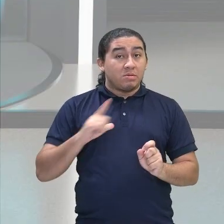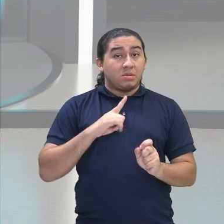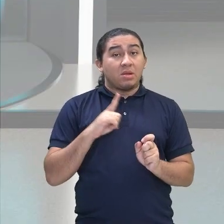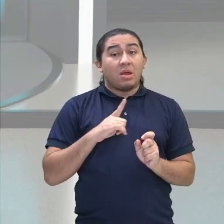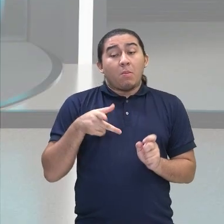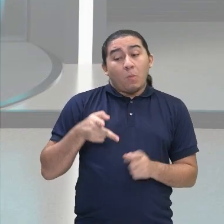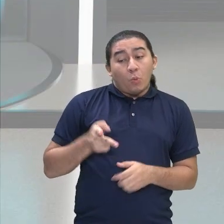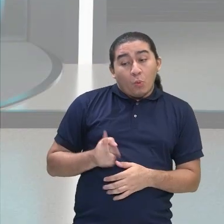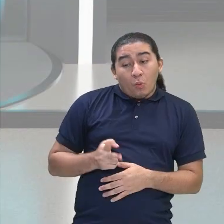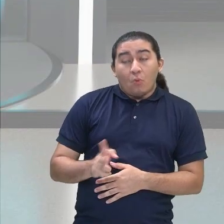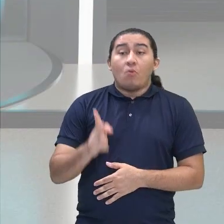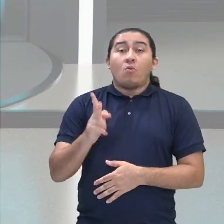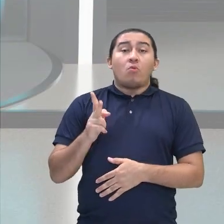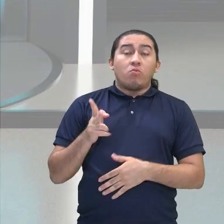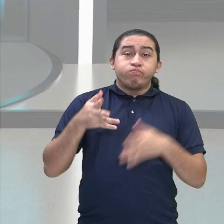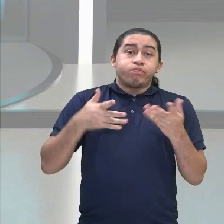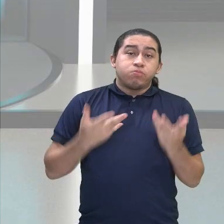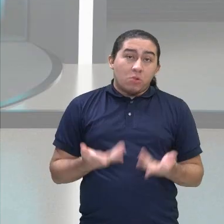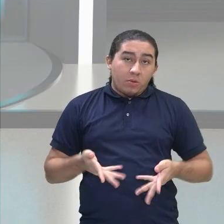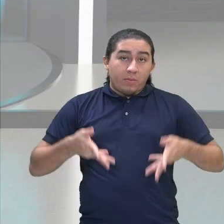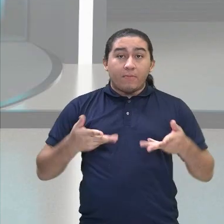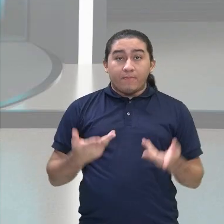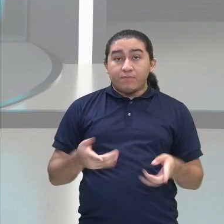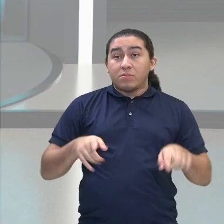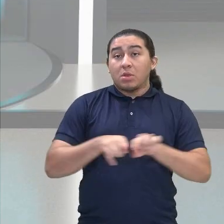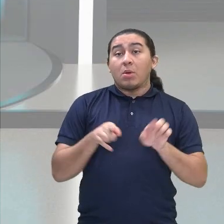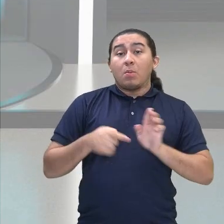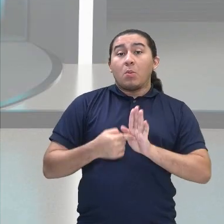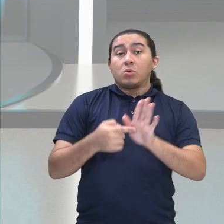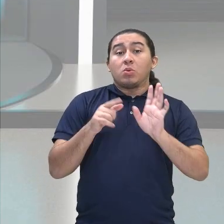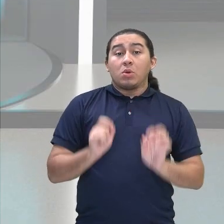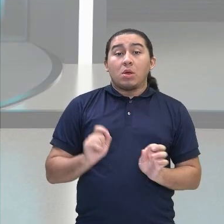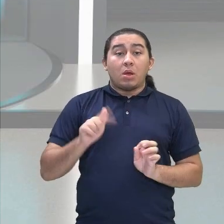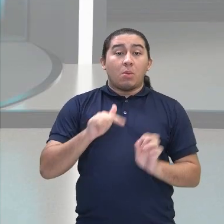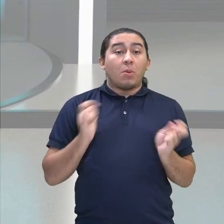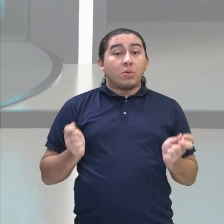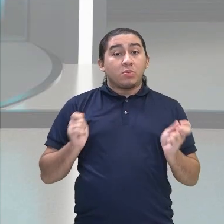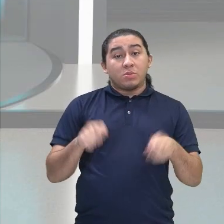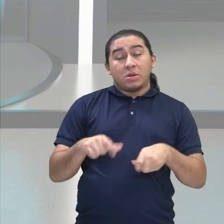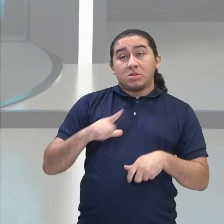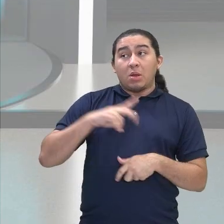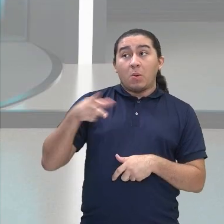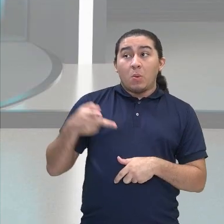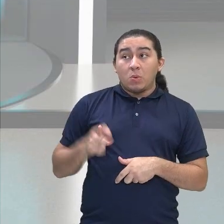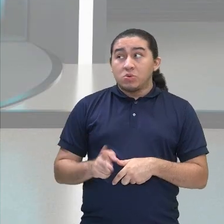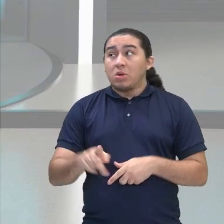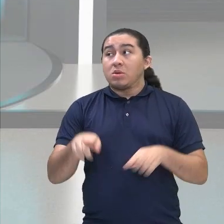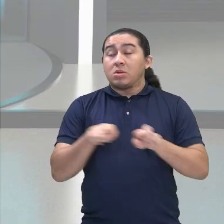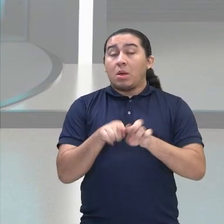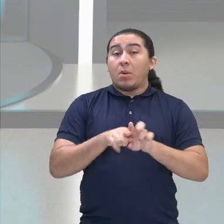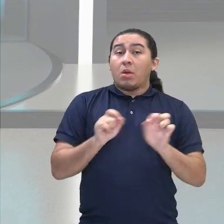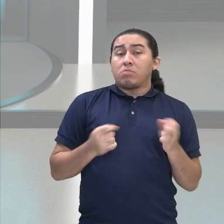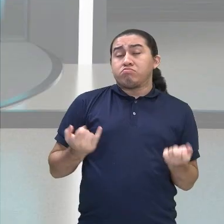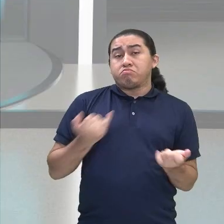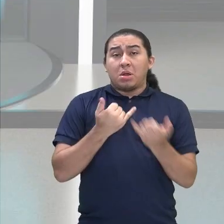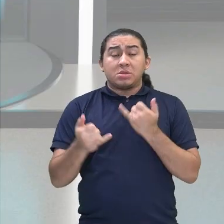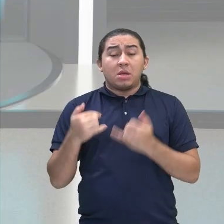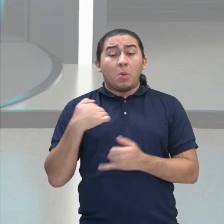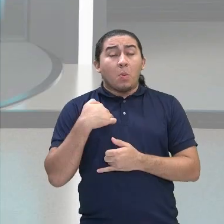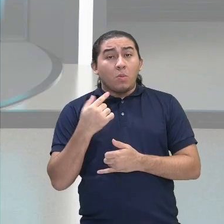contínuo, fluido e trazendo assim uma forma de continuidade como se eu estivesse